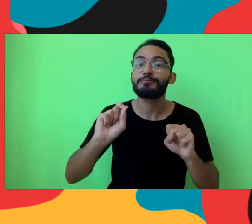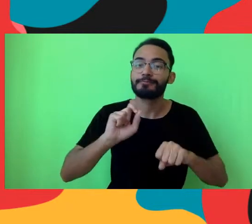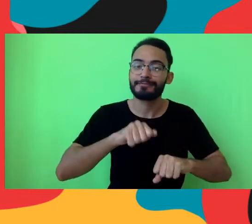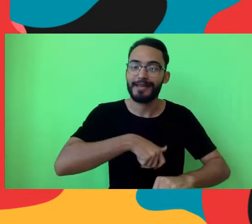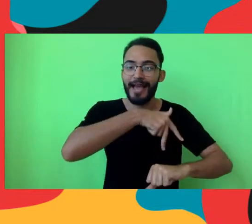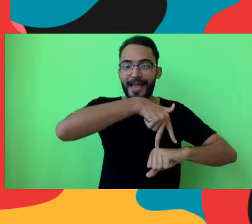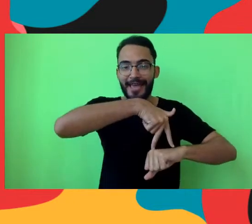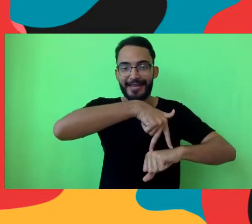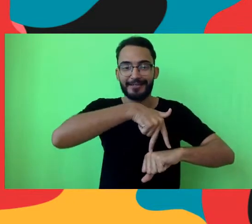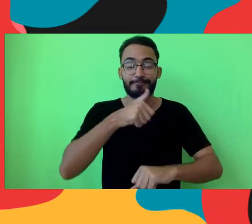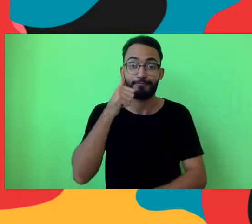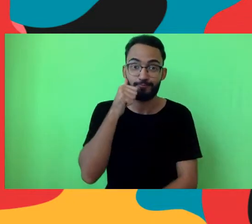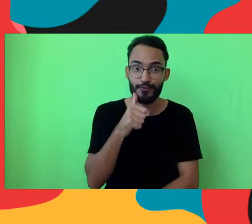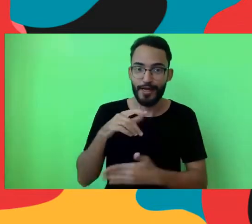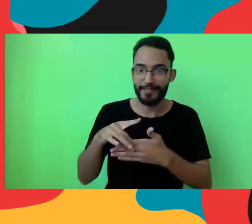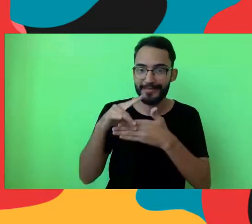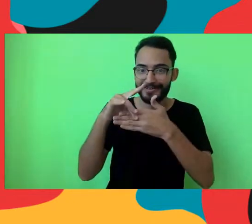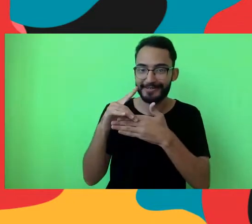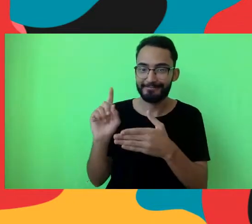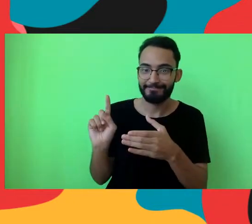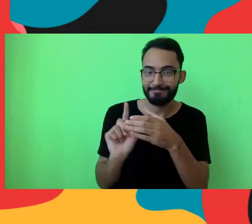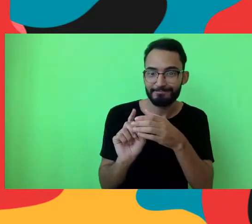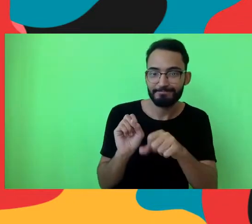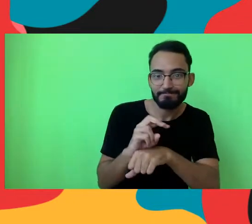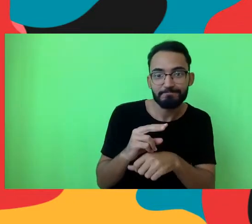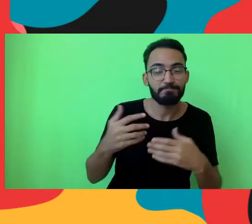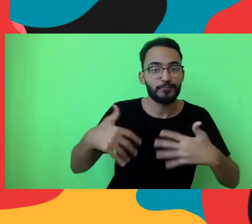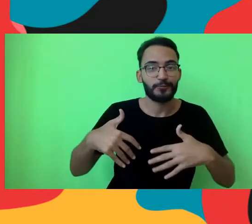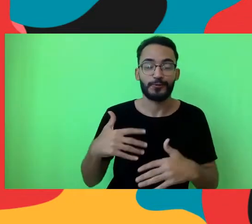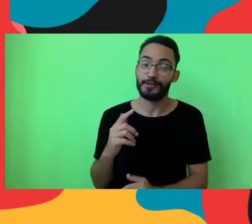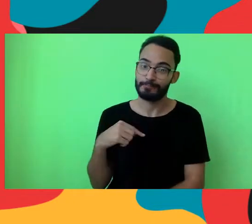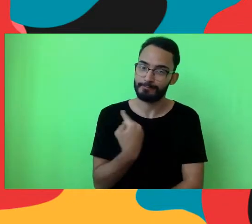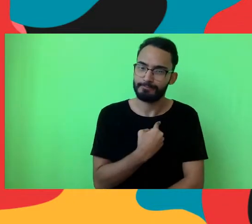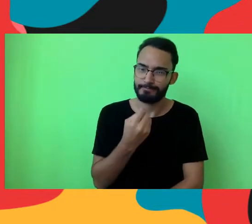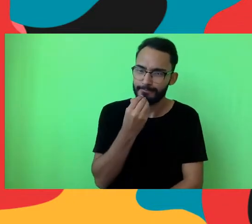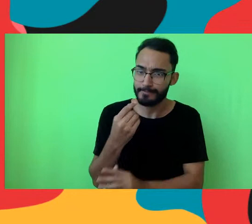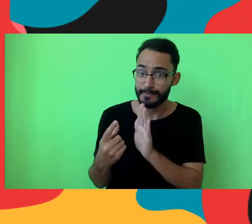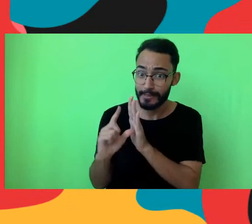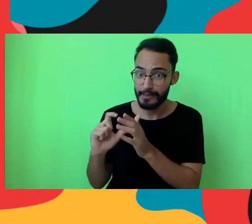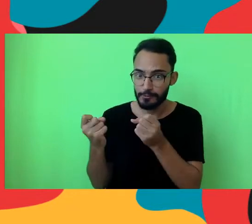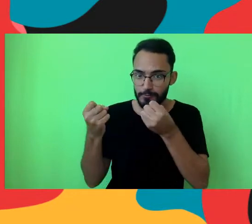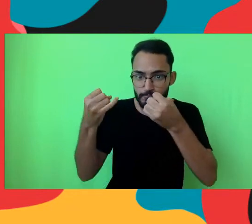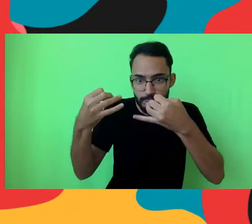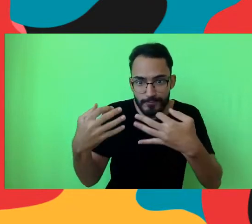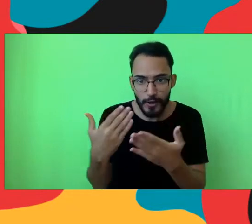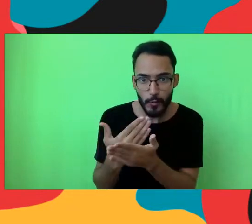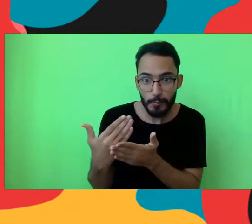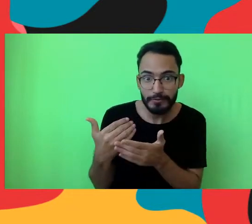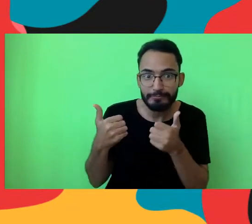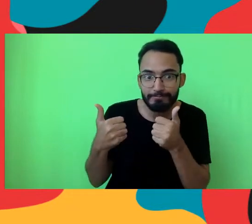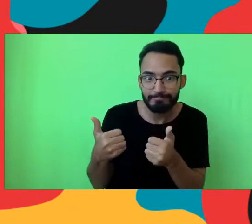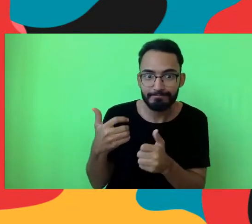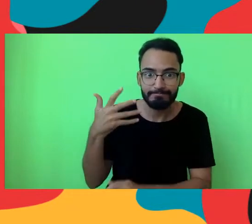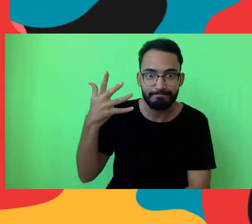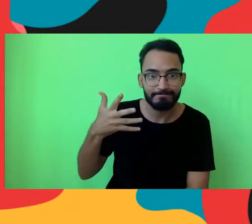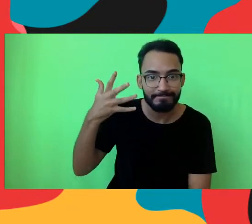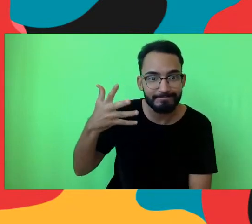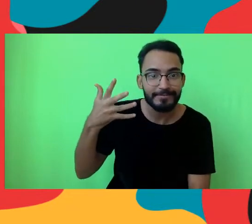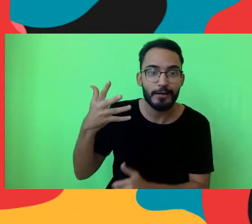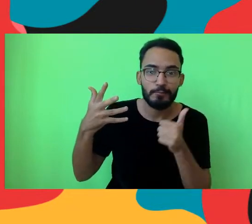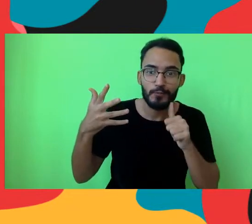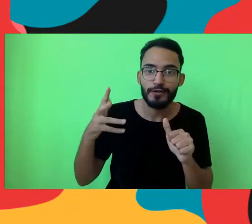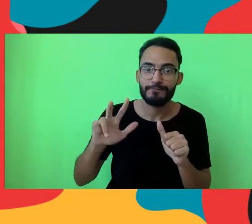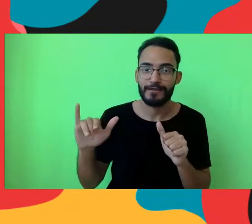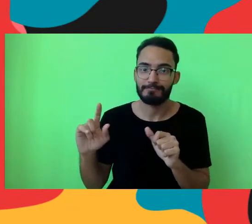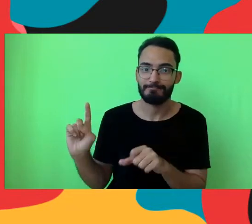sobre mulheres na liderança. Então, antes da gente começar a nossa apresentação dessas mulheres maravilhosas que vão falar para vocês aqui